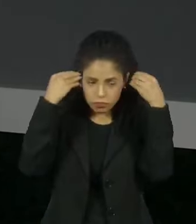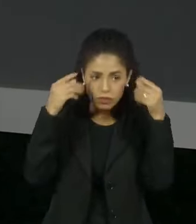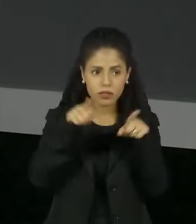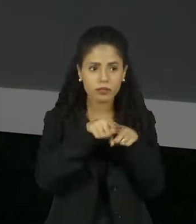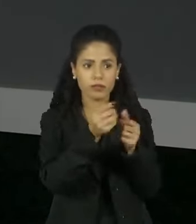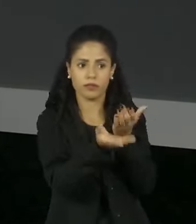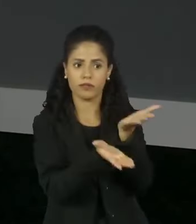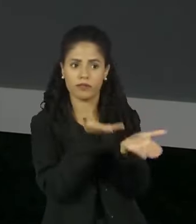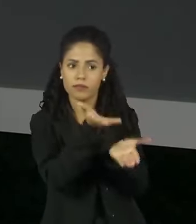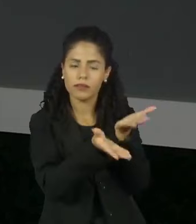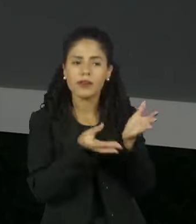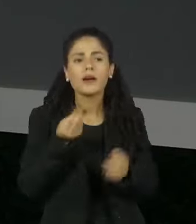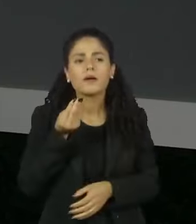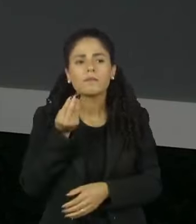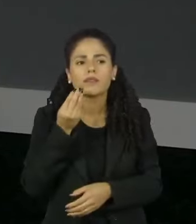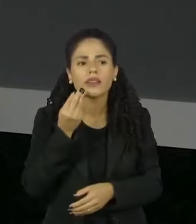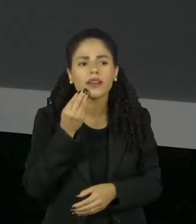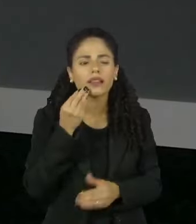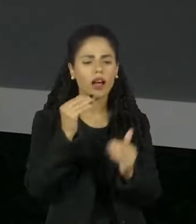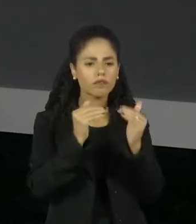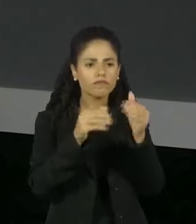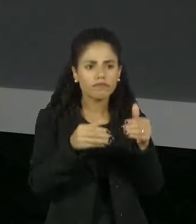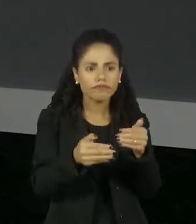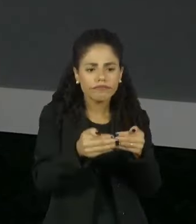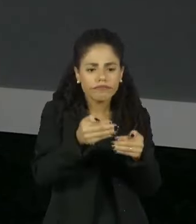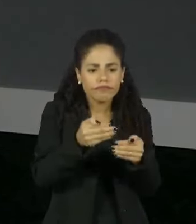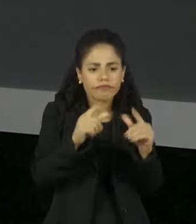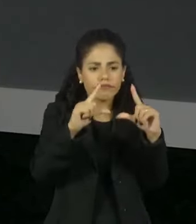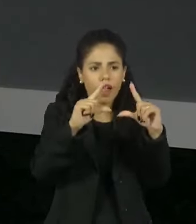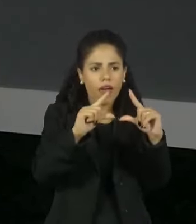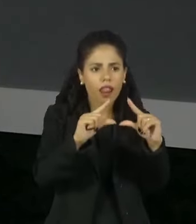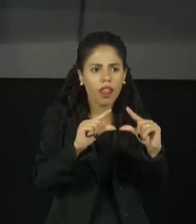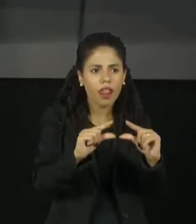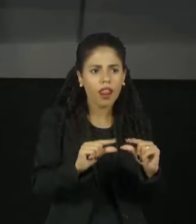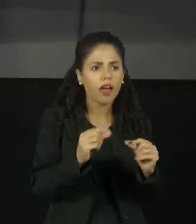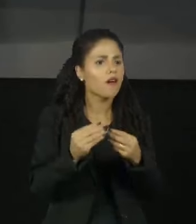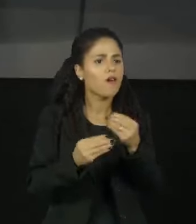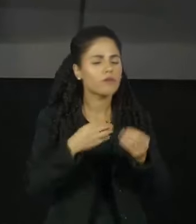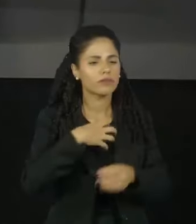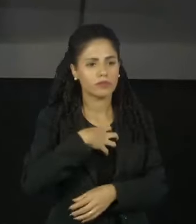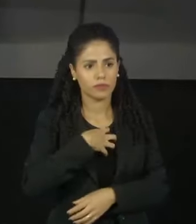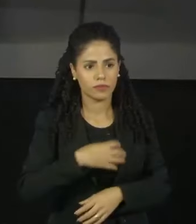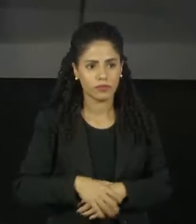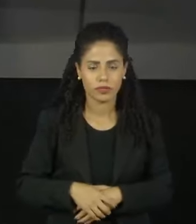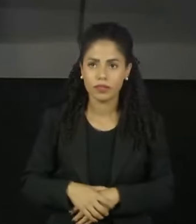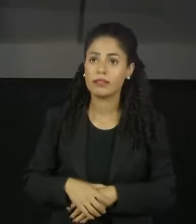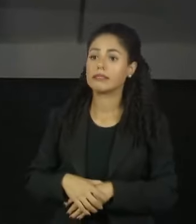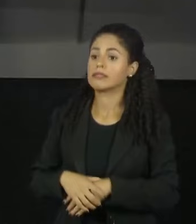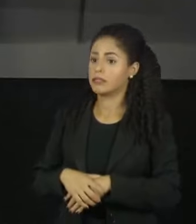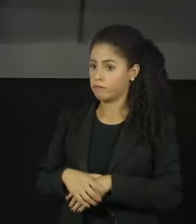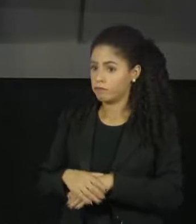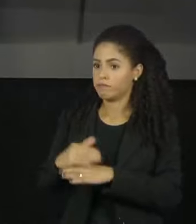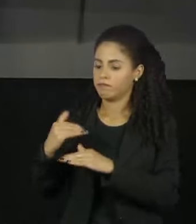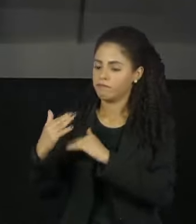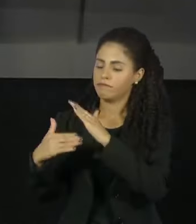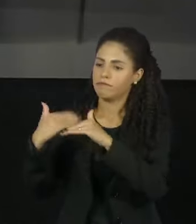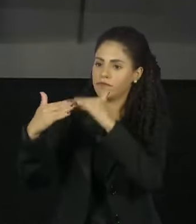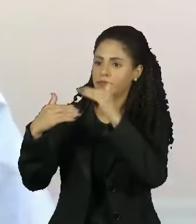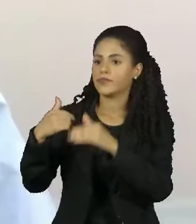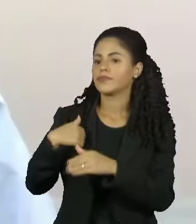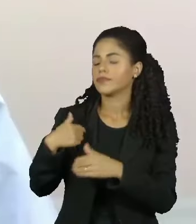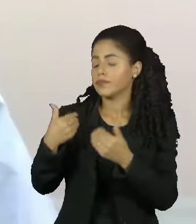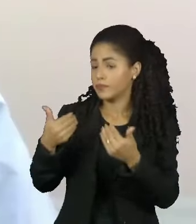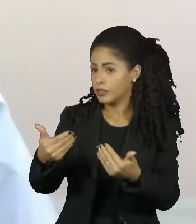tratamento para tentar retardar, né, o agravamento dos sintomas? Muito se avançou. Então, eu diria